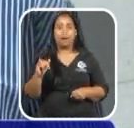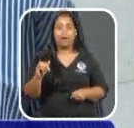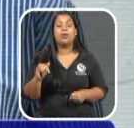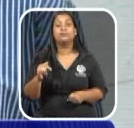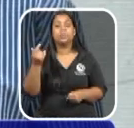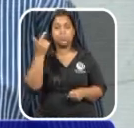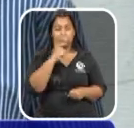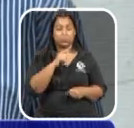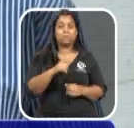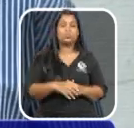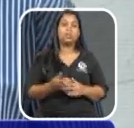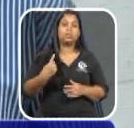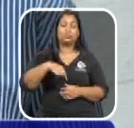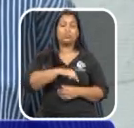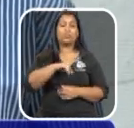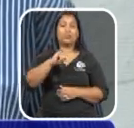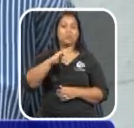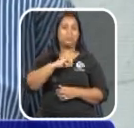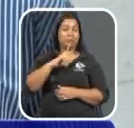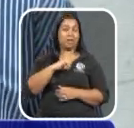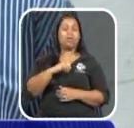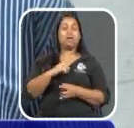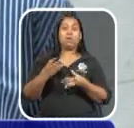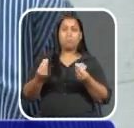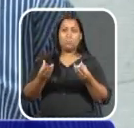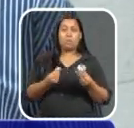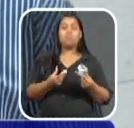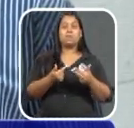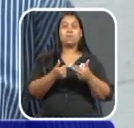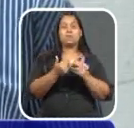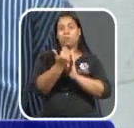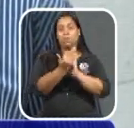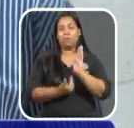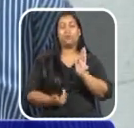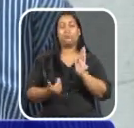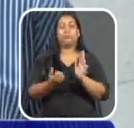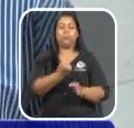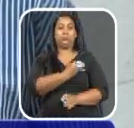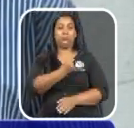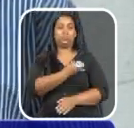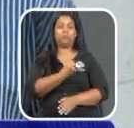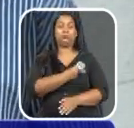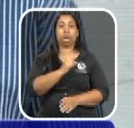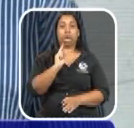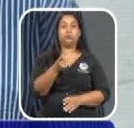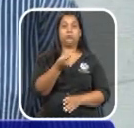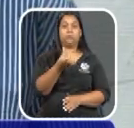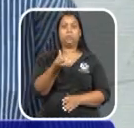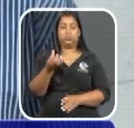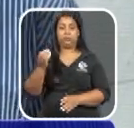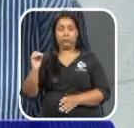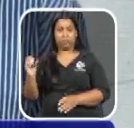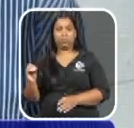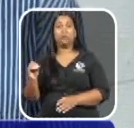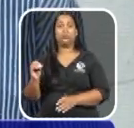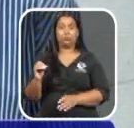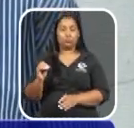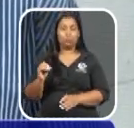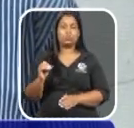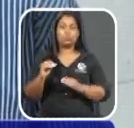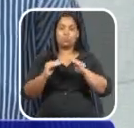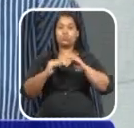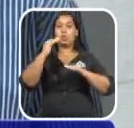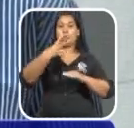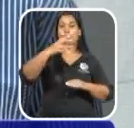atenuadas, que nós teremos grande baixa desse número de déficit de 1.600, conseguimos elevar um patamar